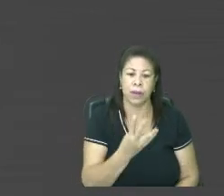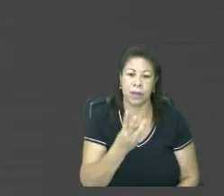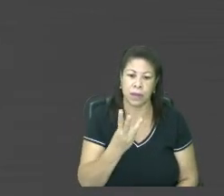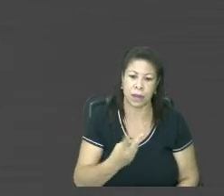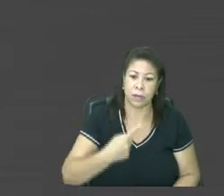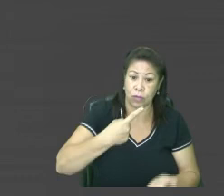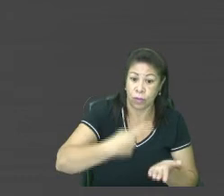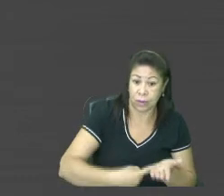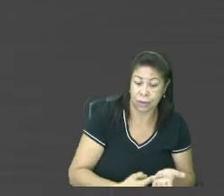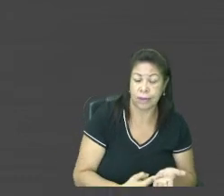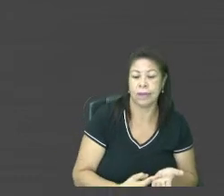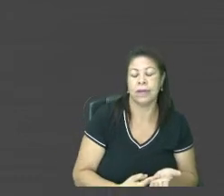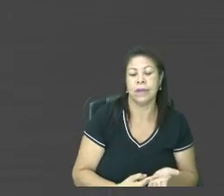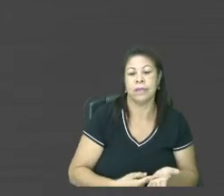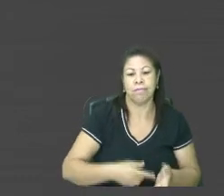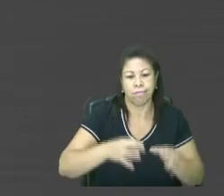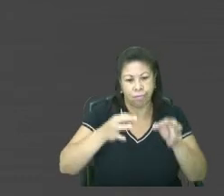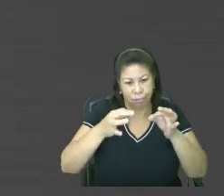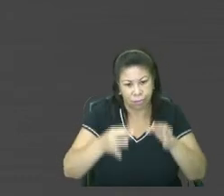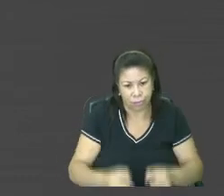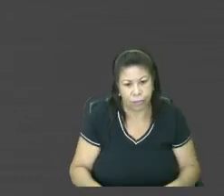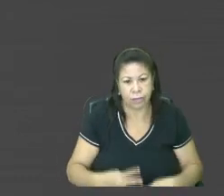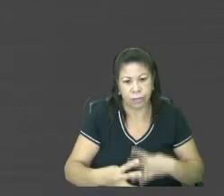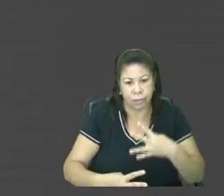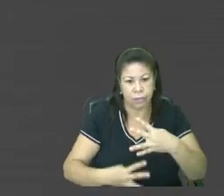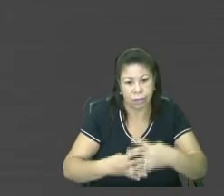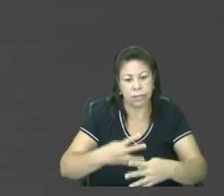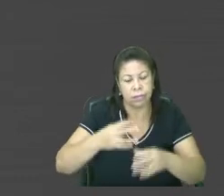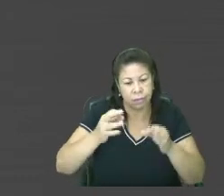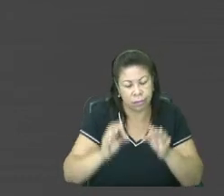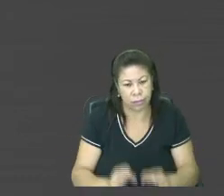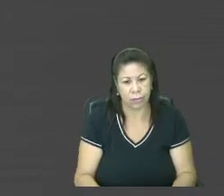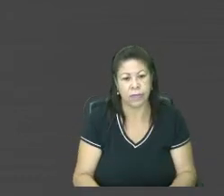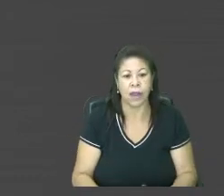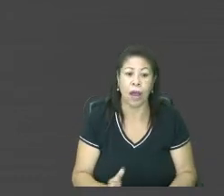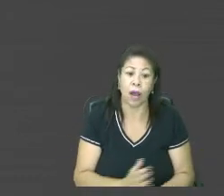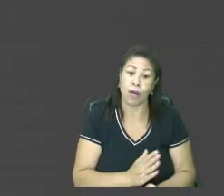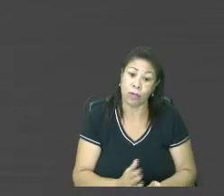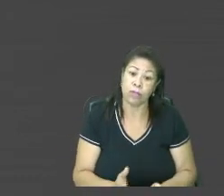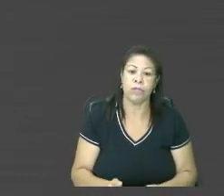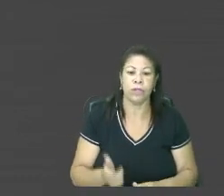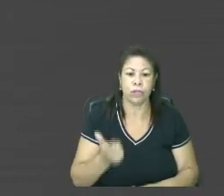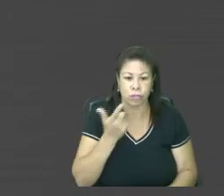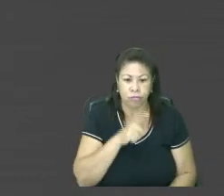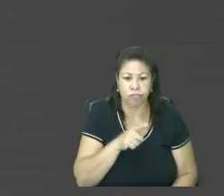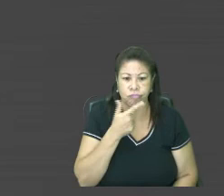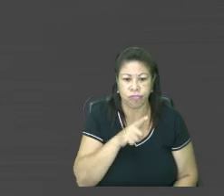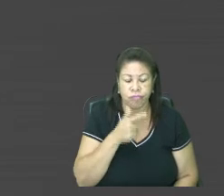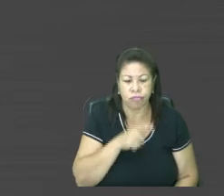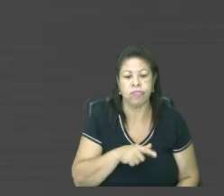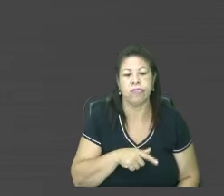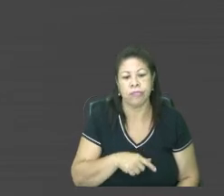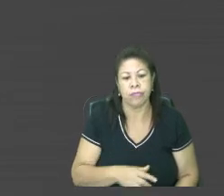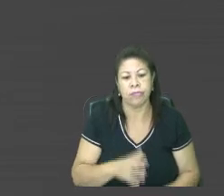públicos, né, firmados no quadrimestre, alguns aditivos também, 16 termos aditivos,